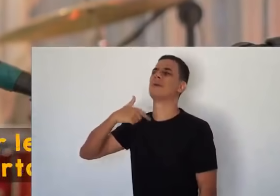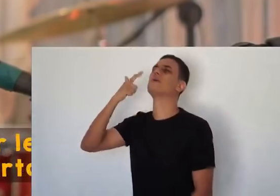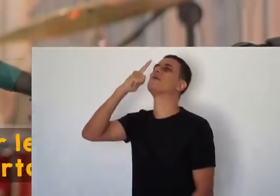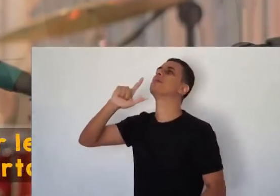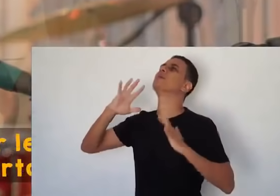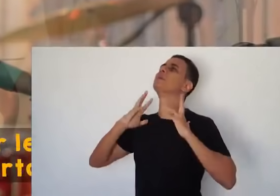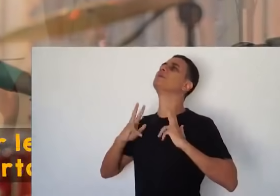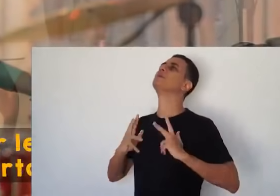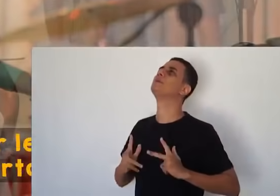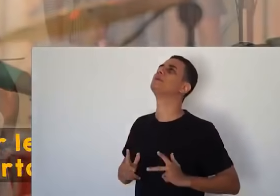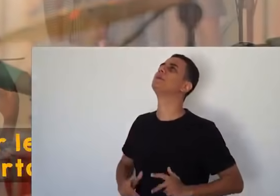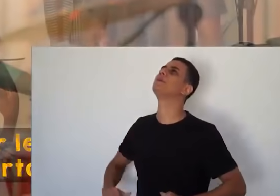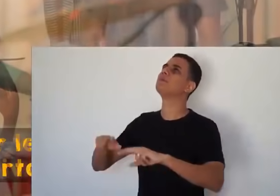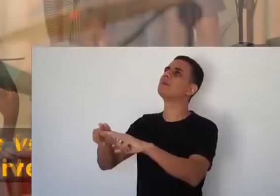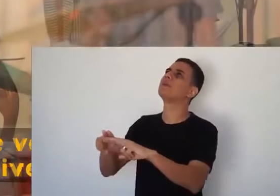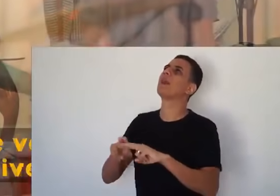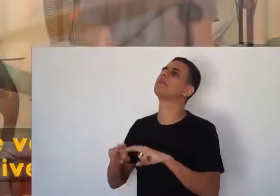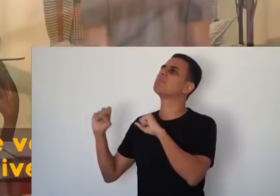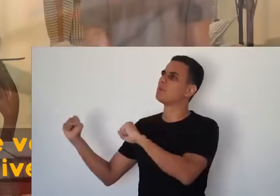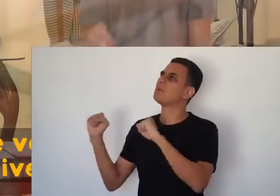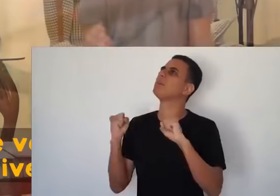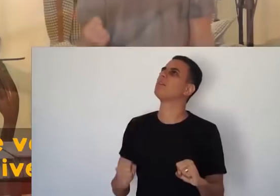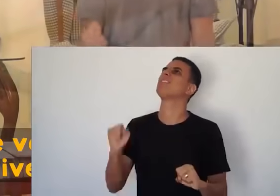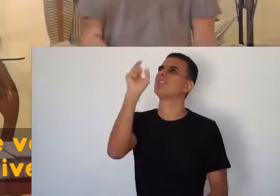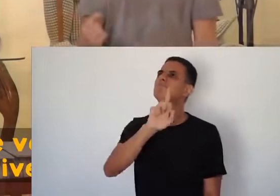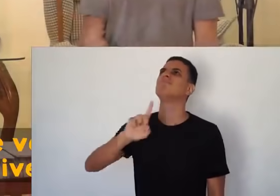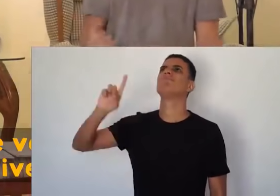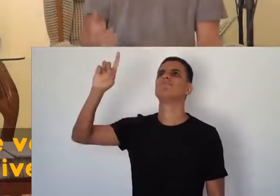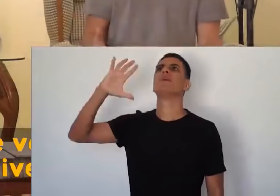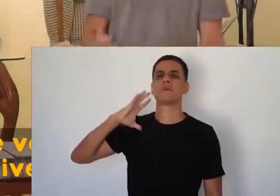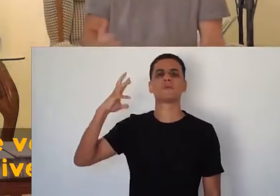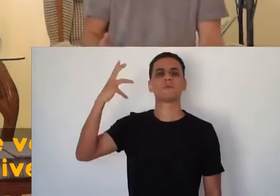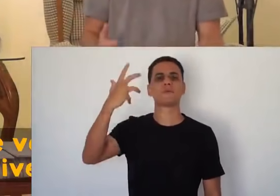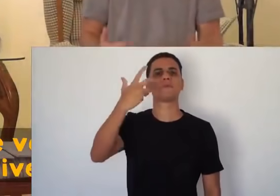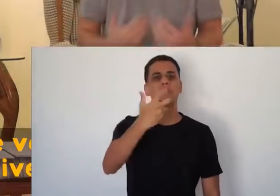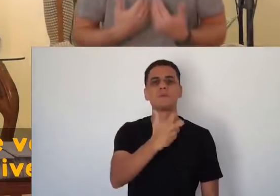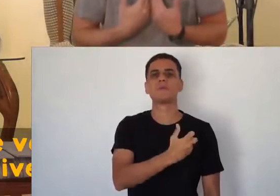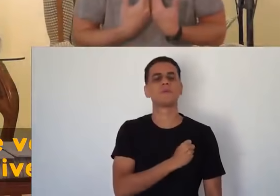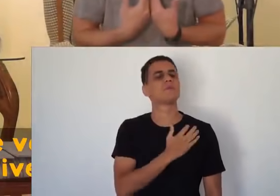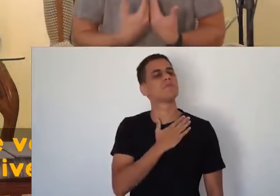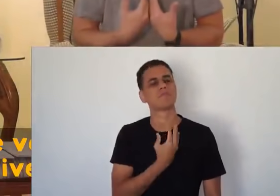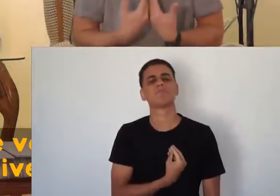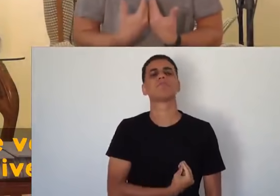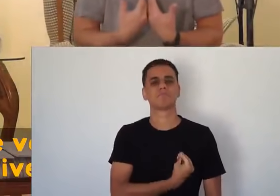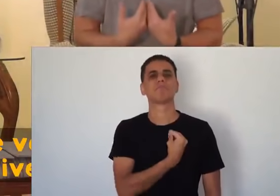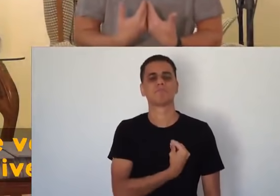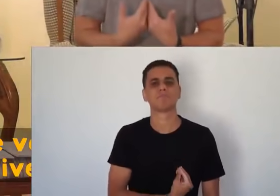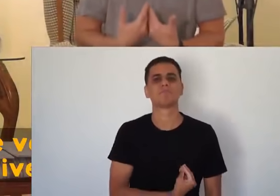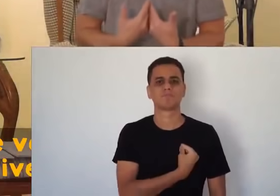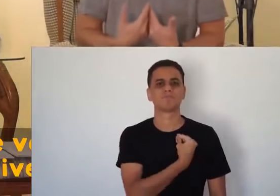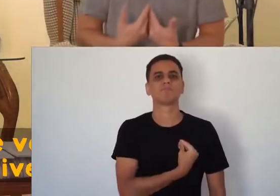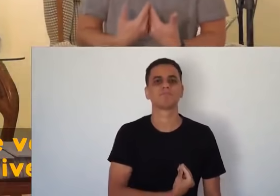fui liberto em ti, sei que o poder que vence a morte é o poder que